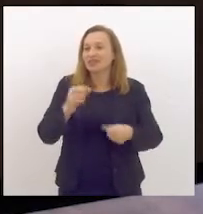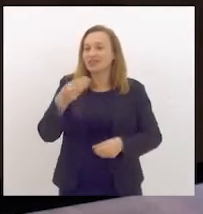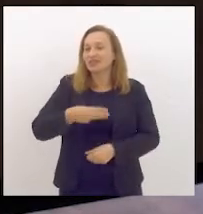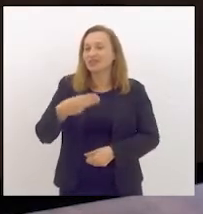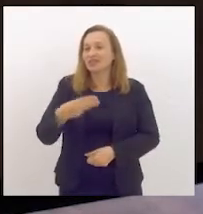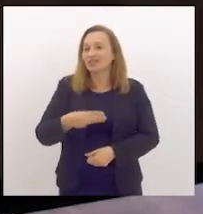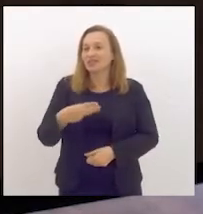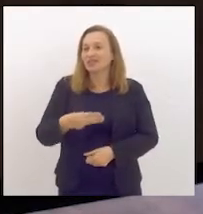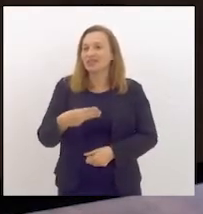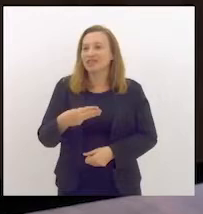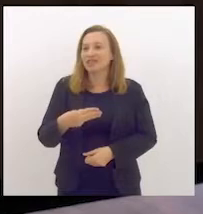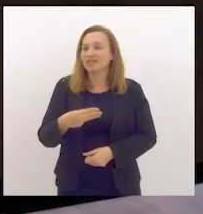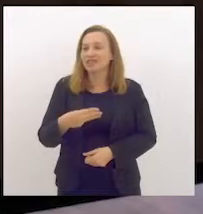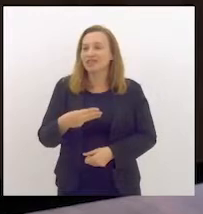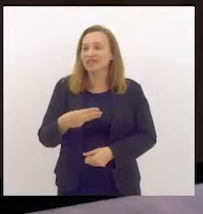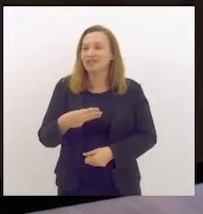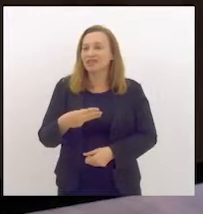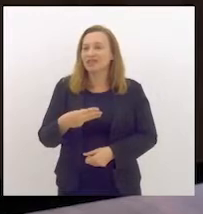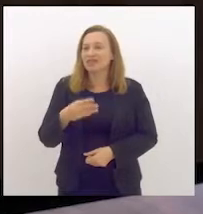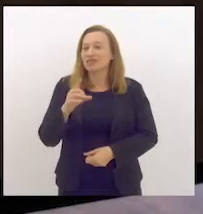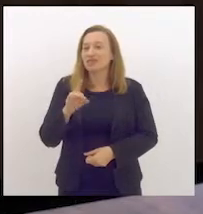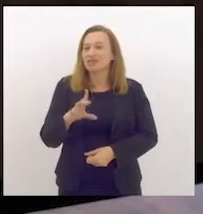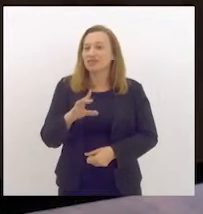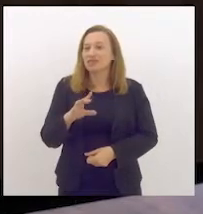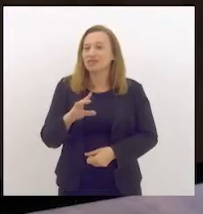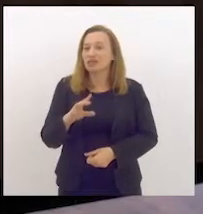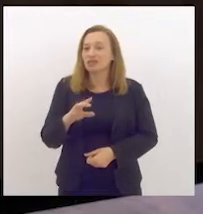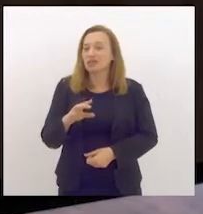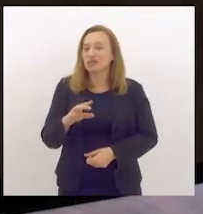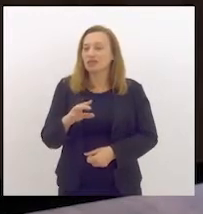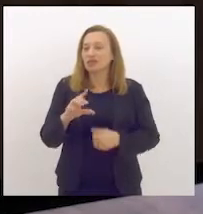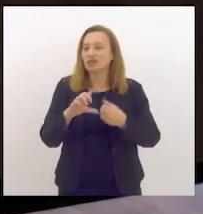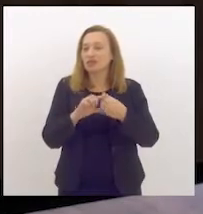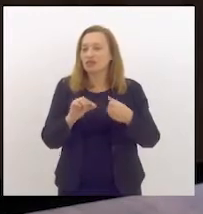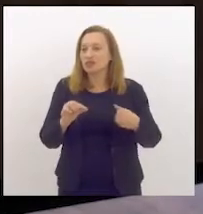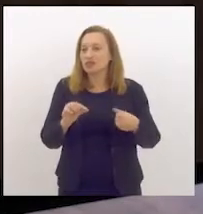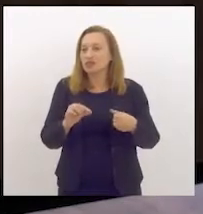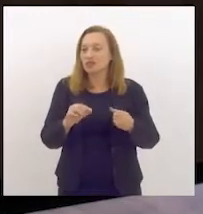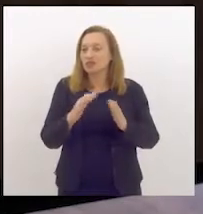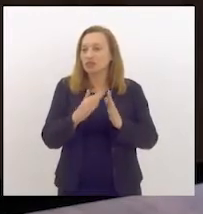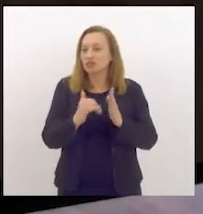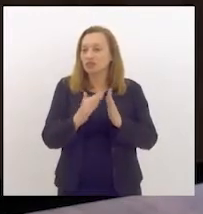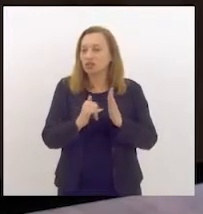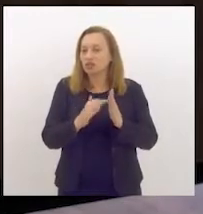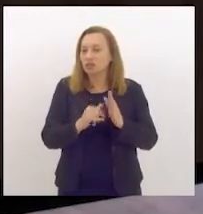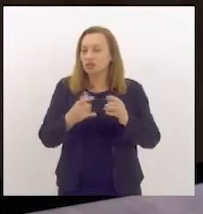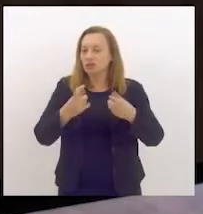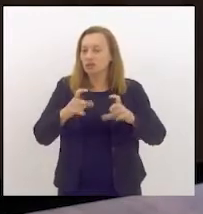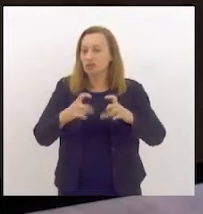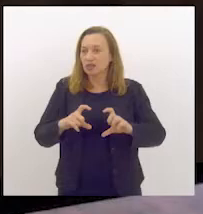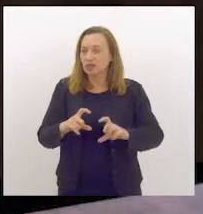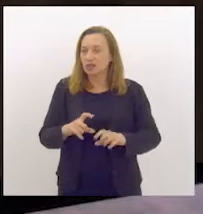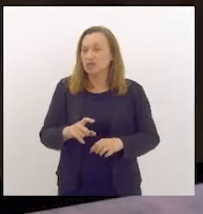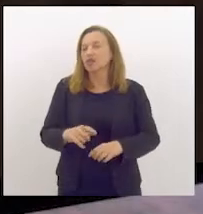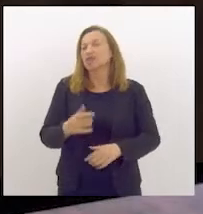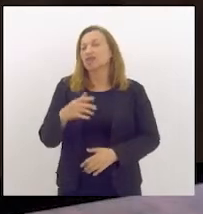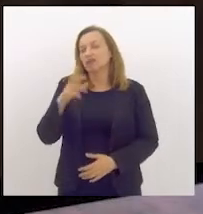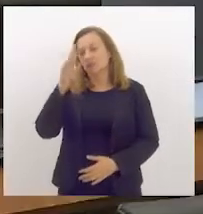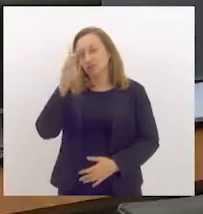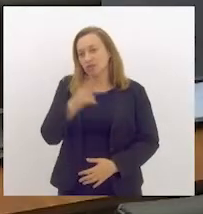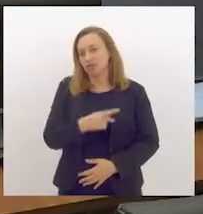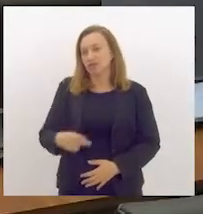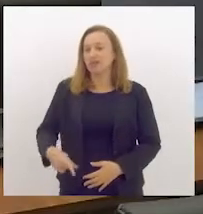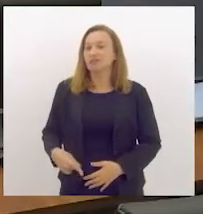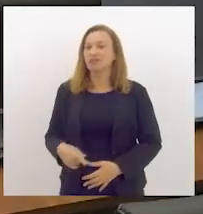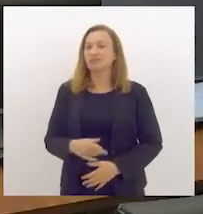terceiro deixando só a revogação dos artigos e tirando os parágrafos é o parecer seu